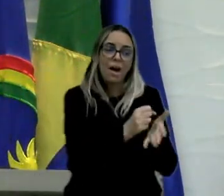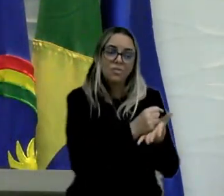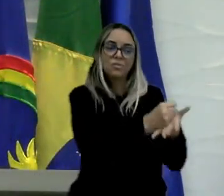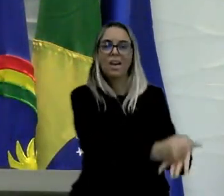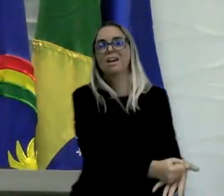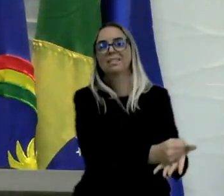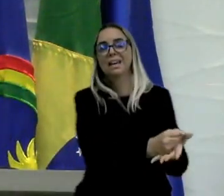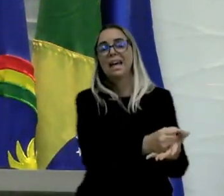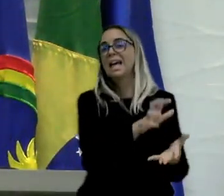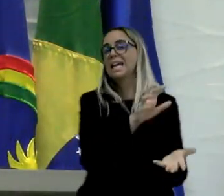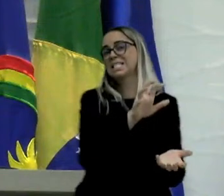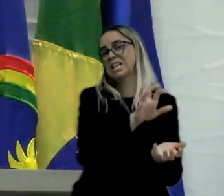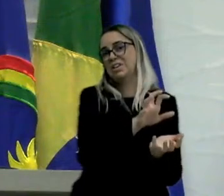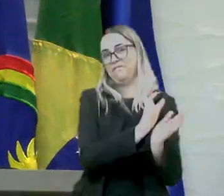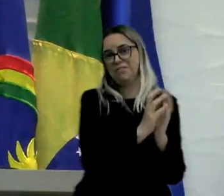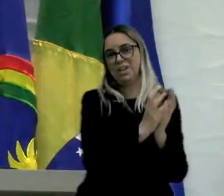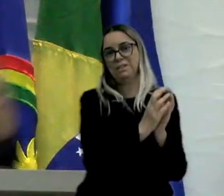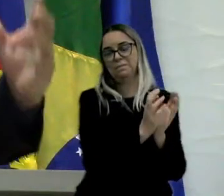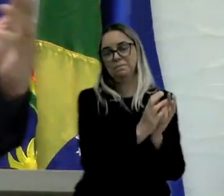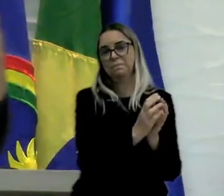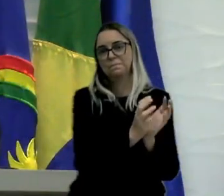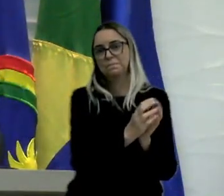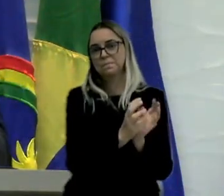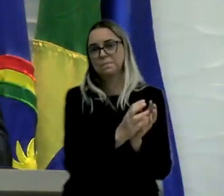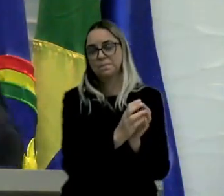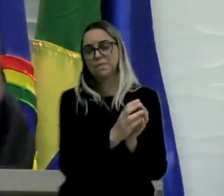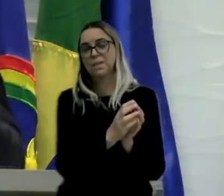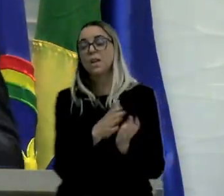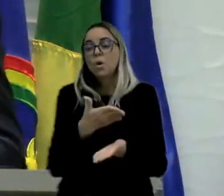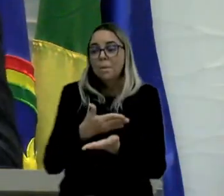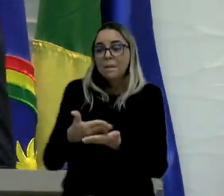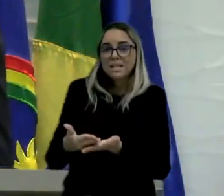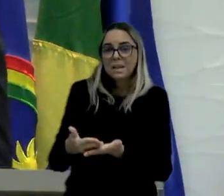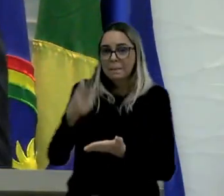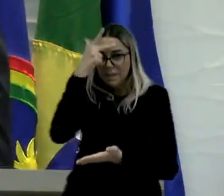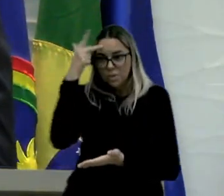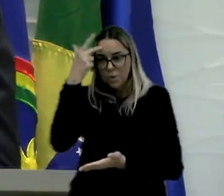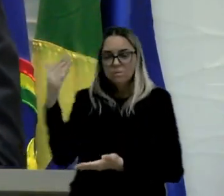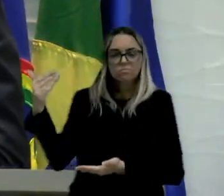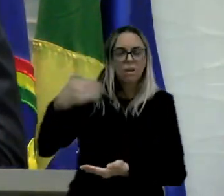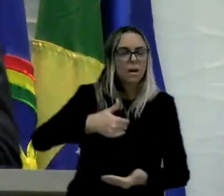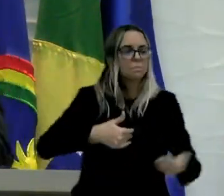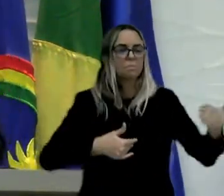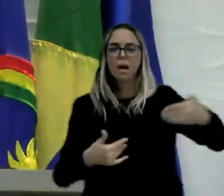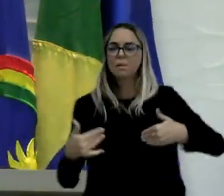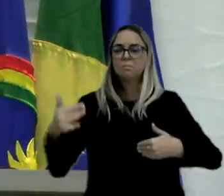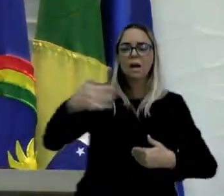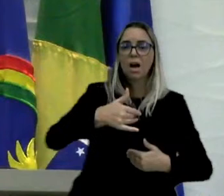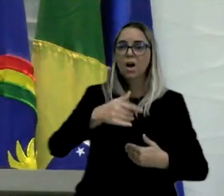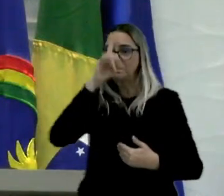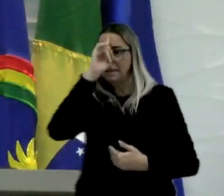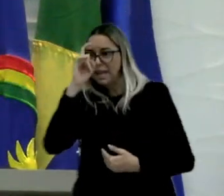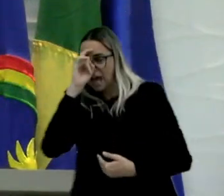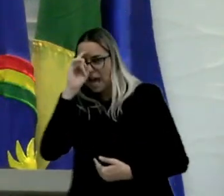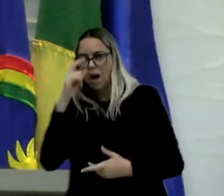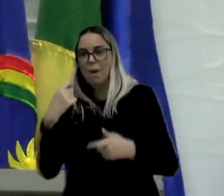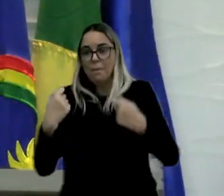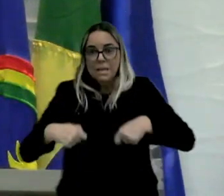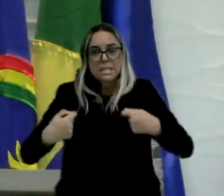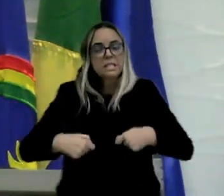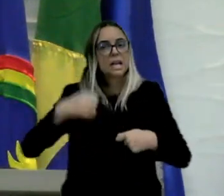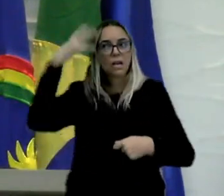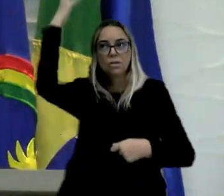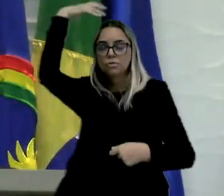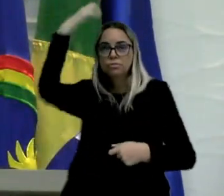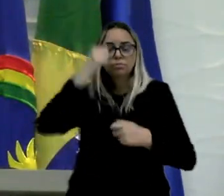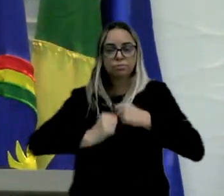em Recife começam chegar as pessoas dos hospitais para tomar banho para se